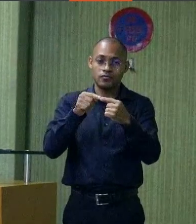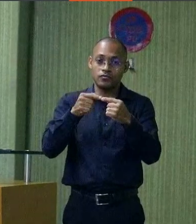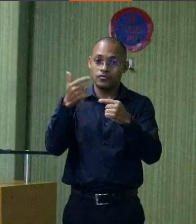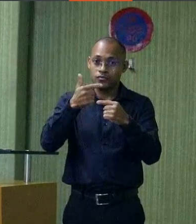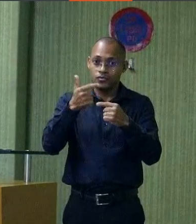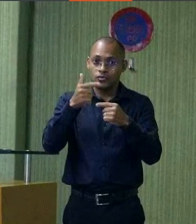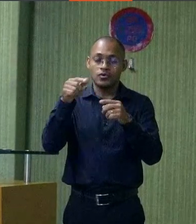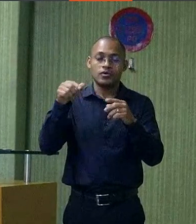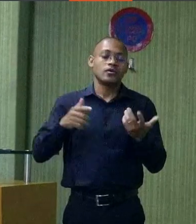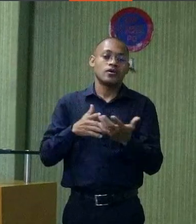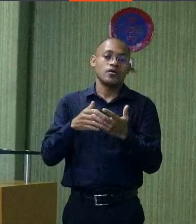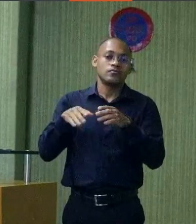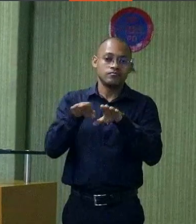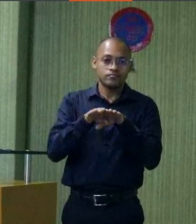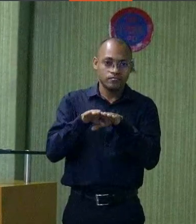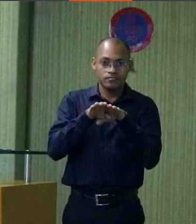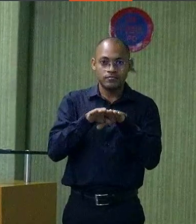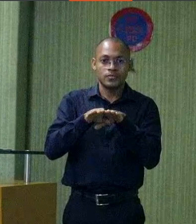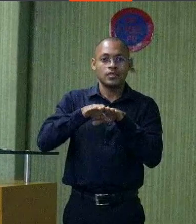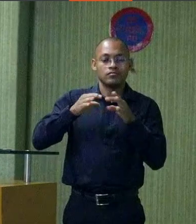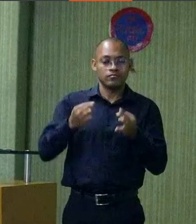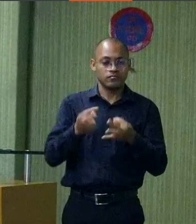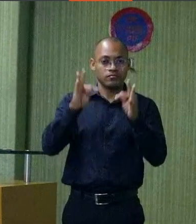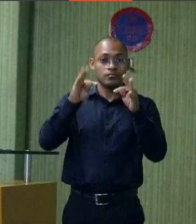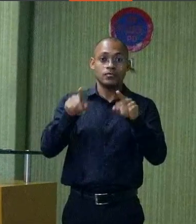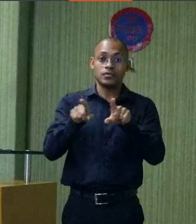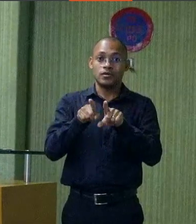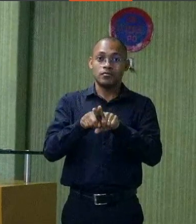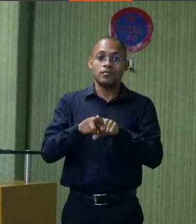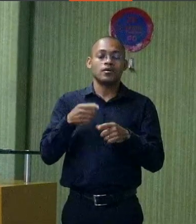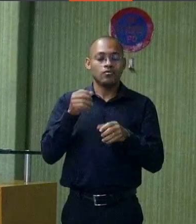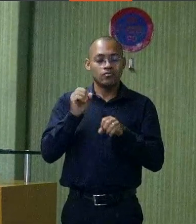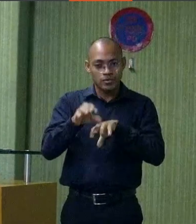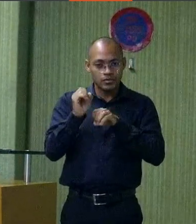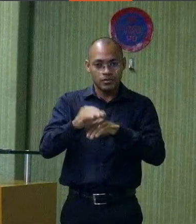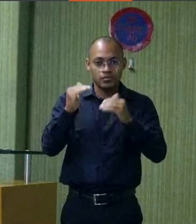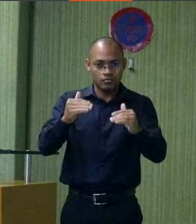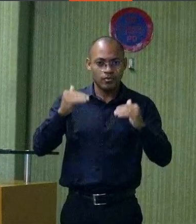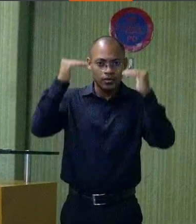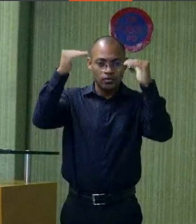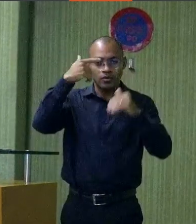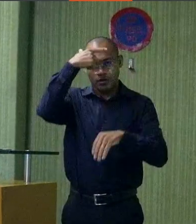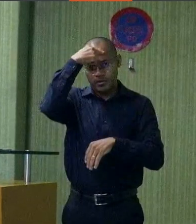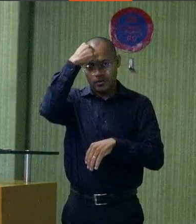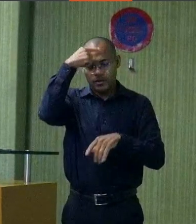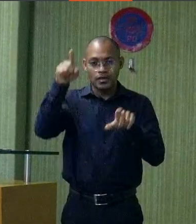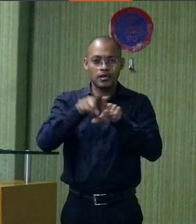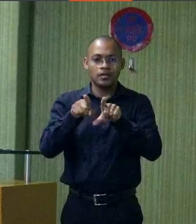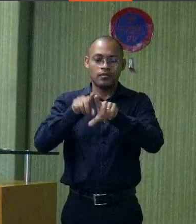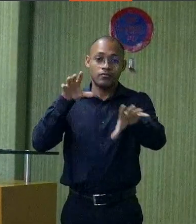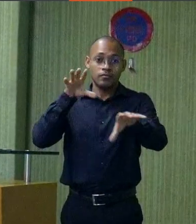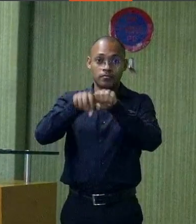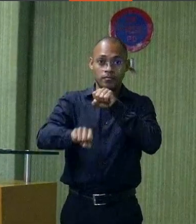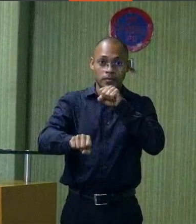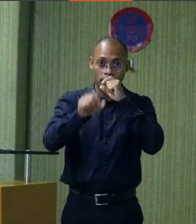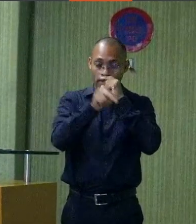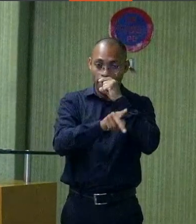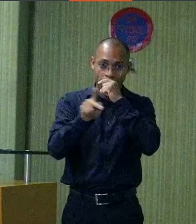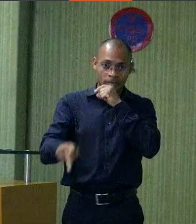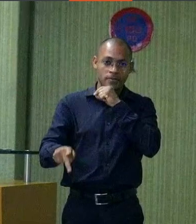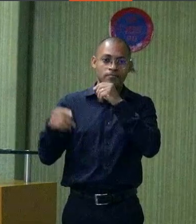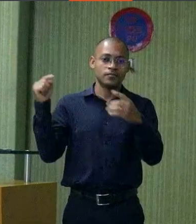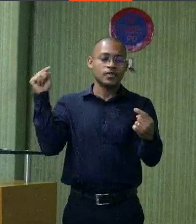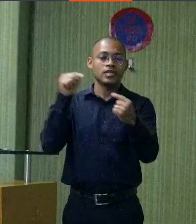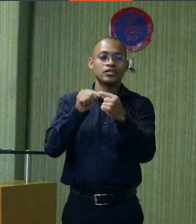tecnológica no objetivo 12 no ensino superior de graduação no objetivo 14 na formação de professores no objetivo 16